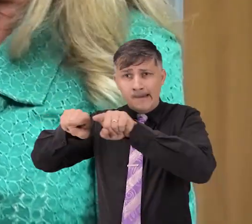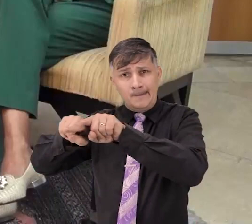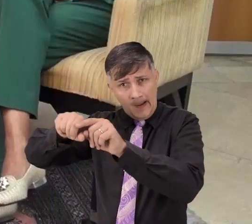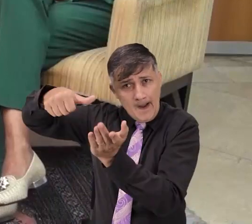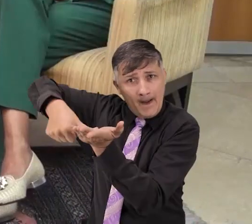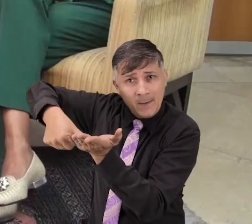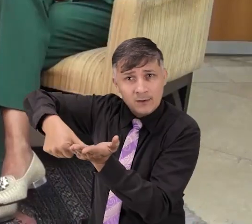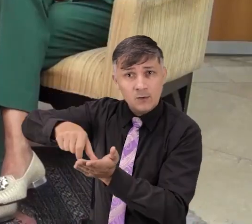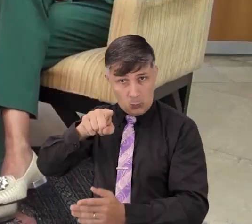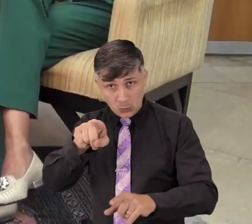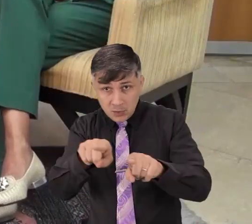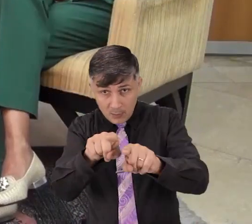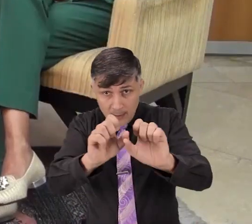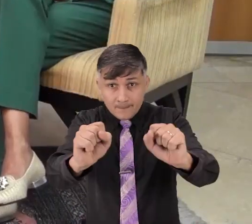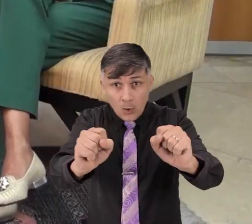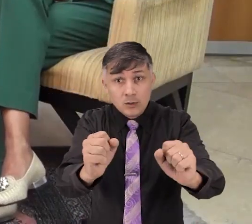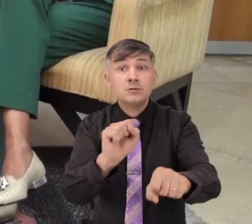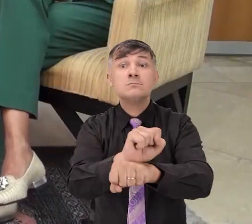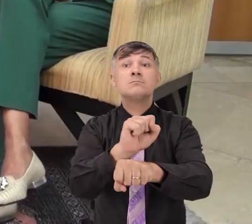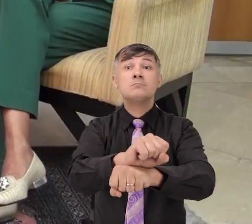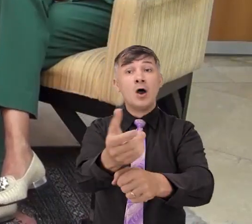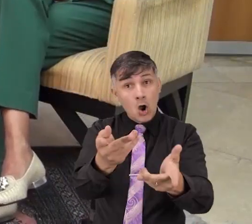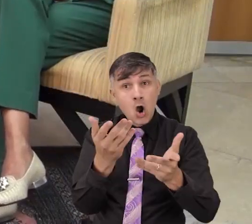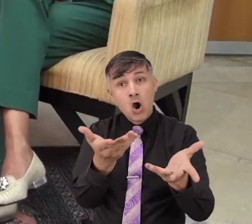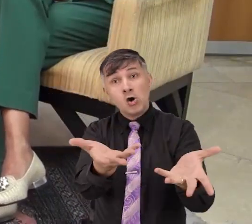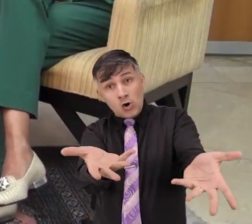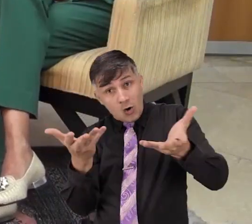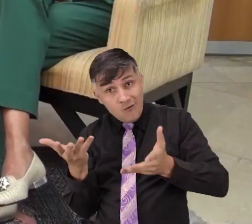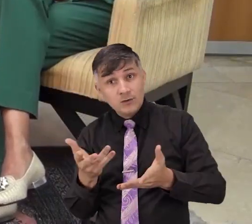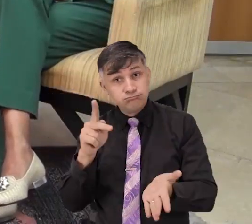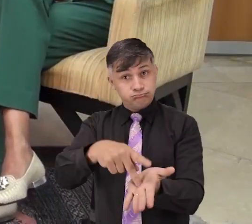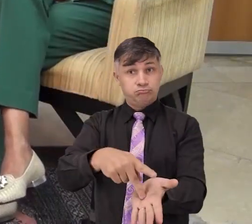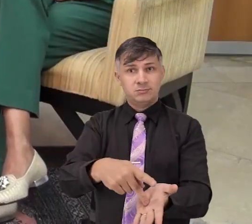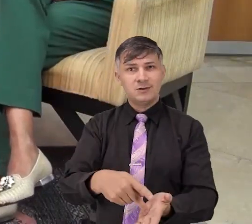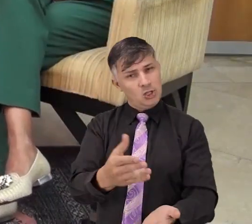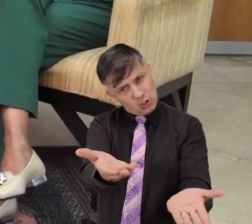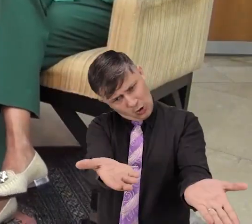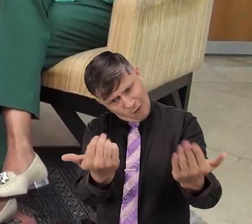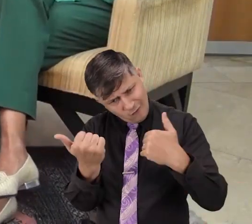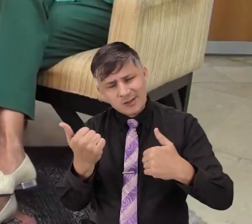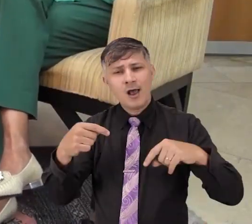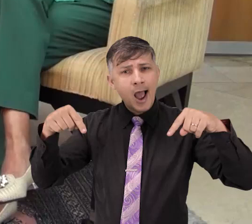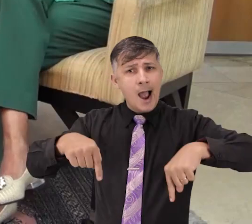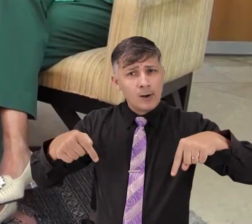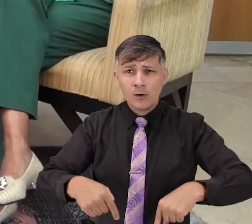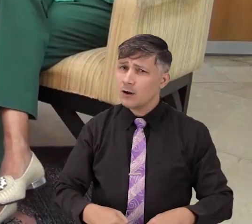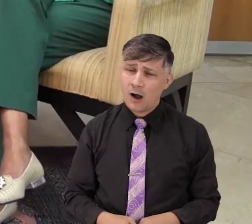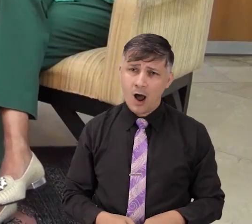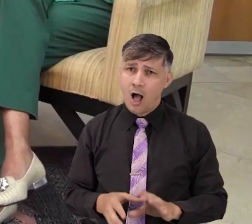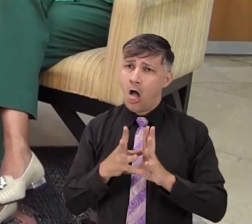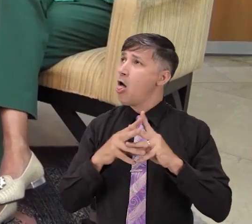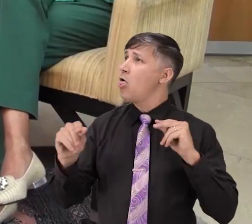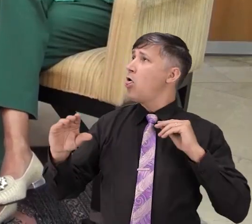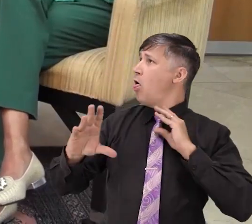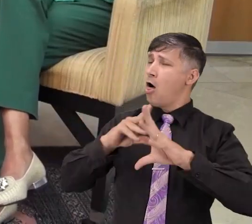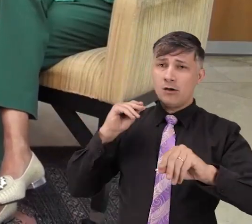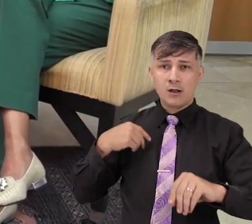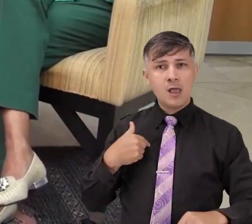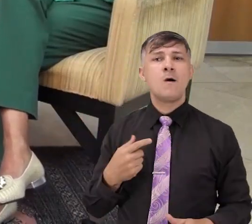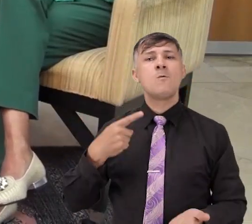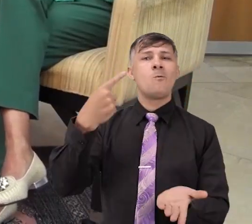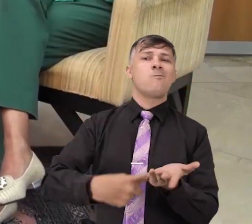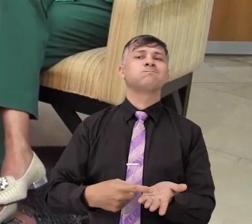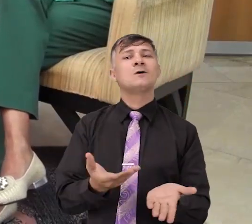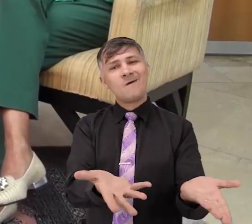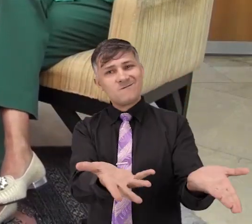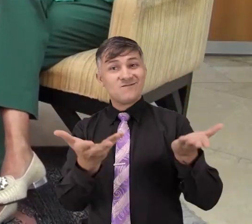ingressar, você também, Cristina. Pois você, é, estou esperando aqui o convite oficial. Não, olha só, está convidada agora e não tem jeito dela fugir, porque eu estou